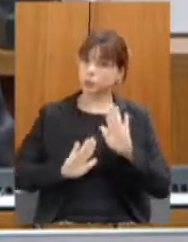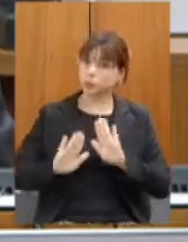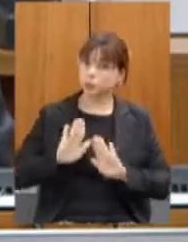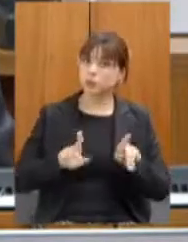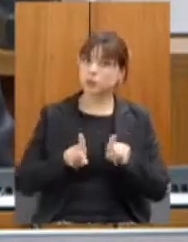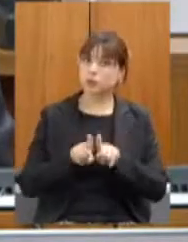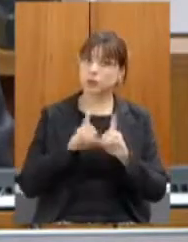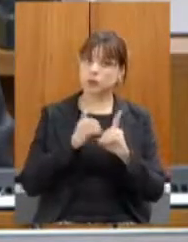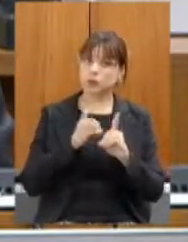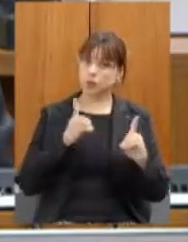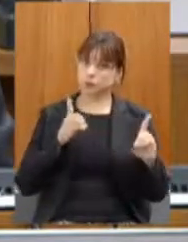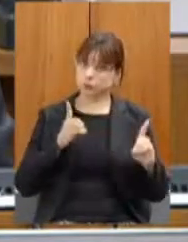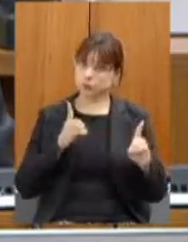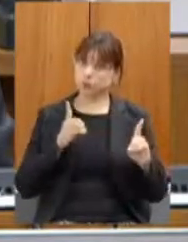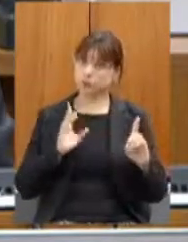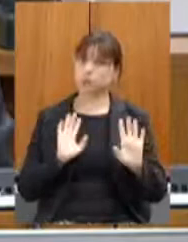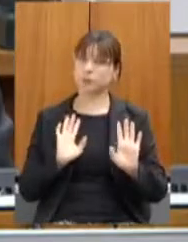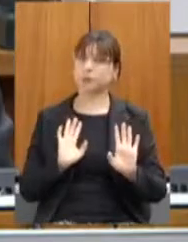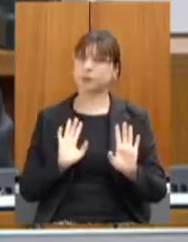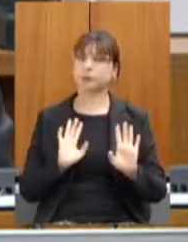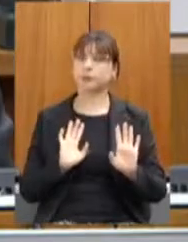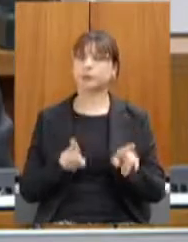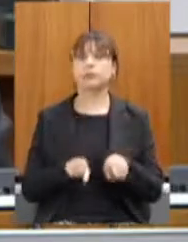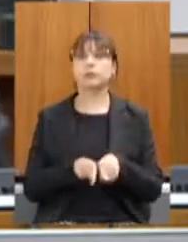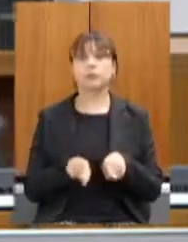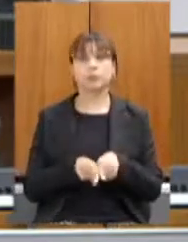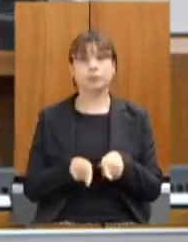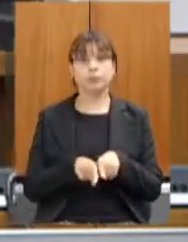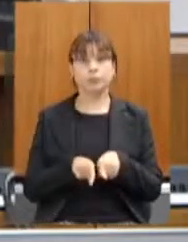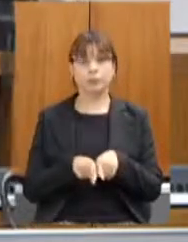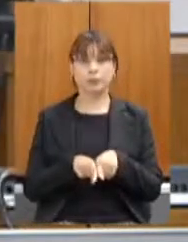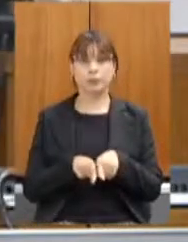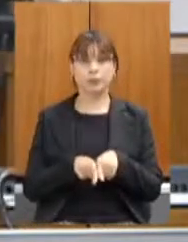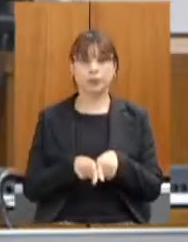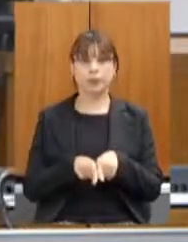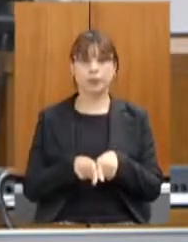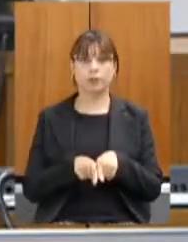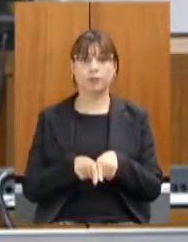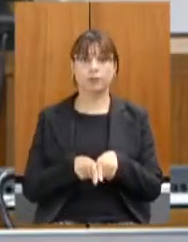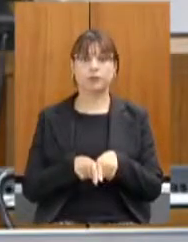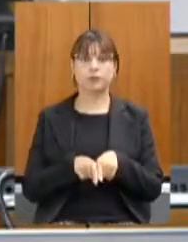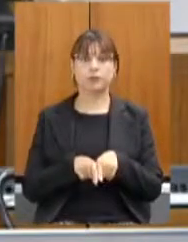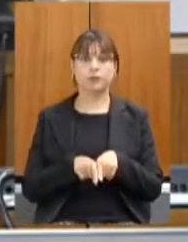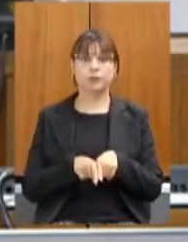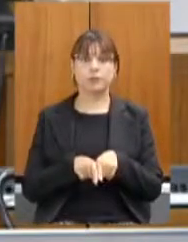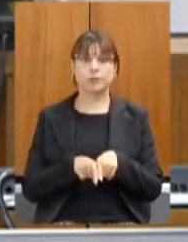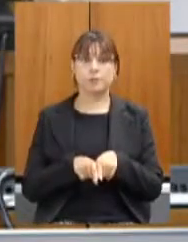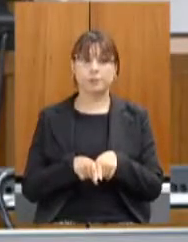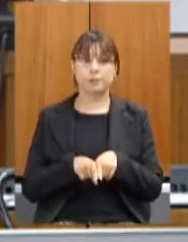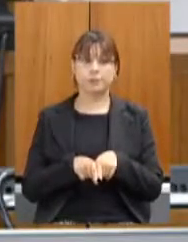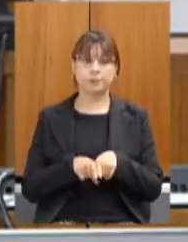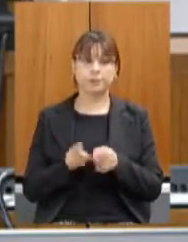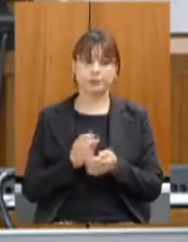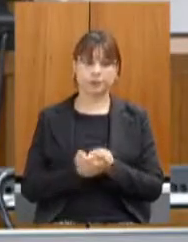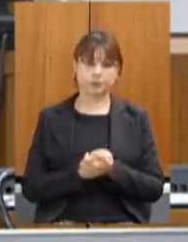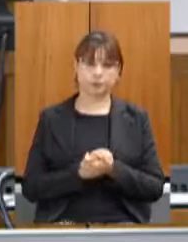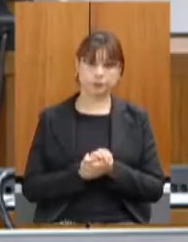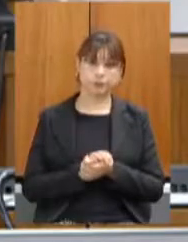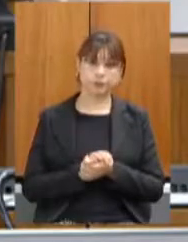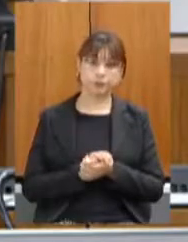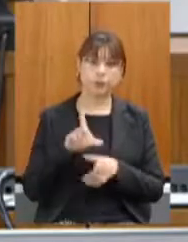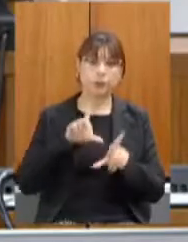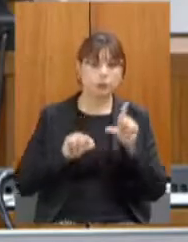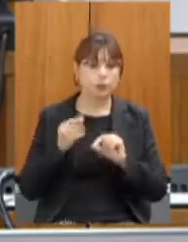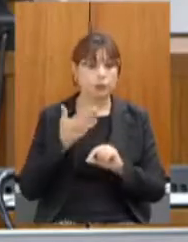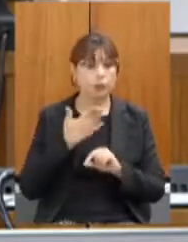inclusive com uma o recrutamento progressivo dos Estudantes isso